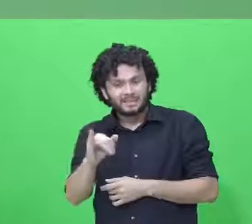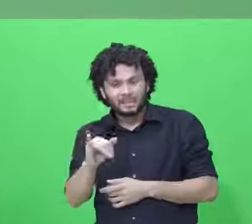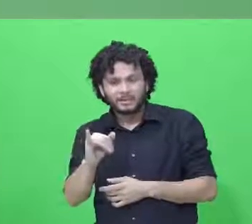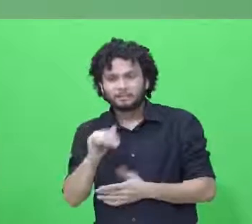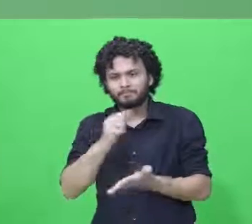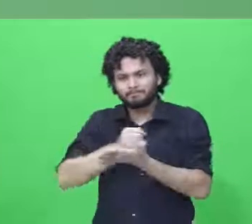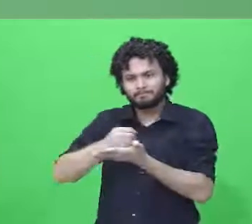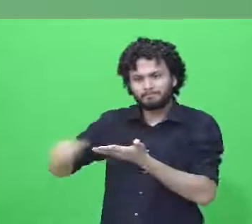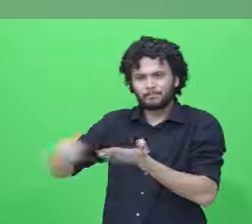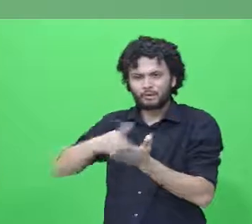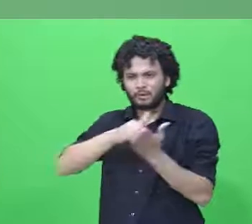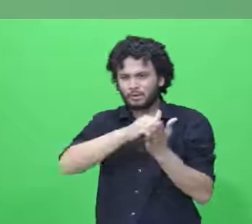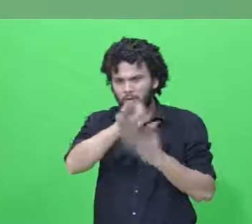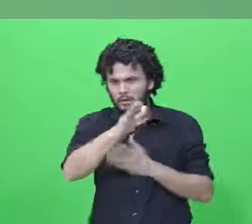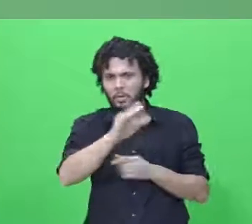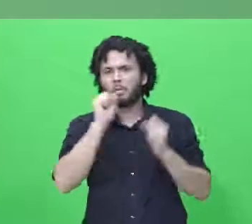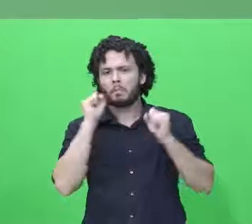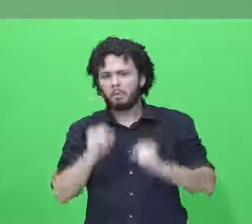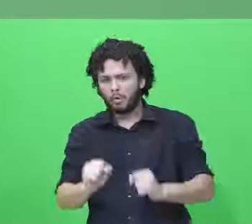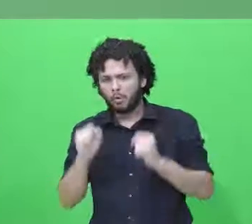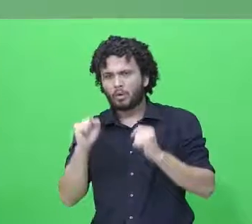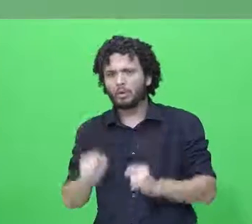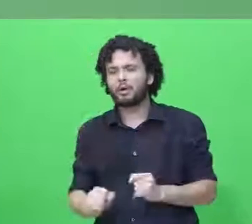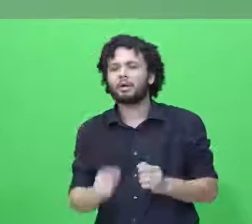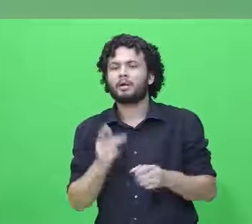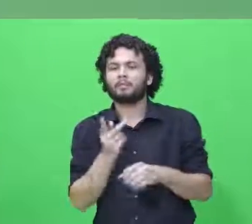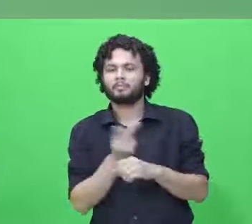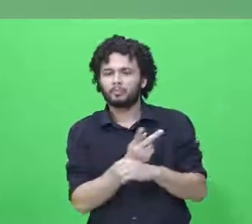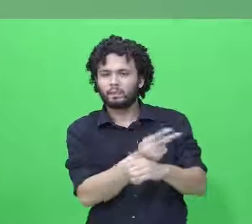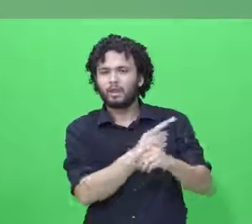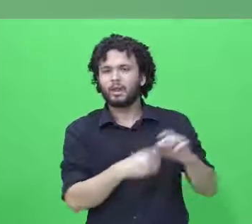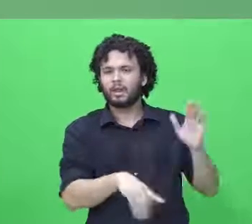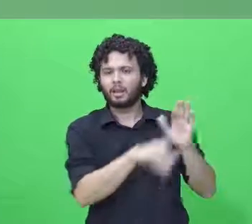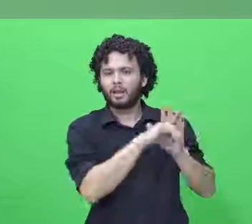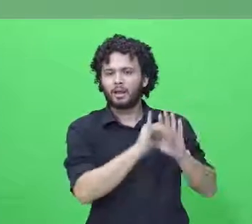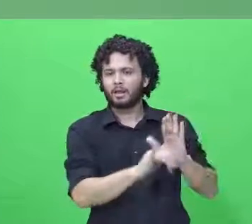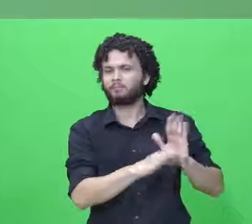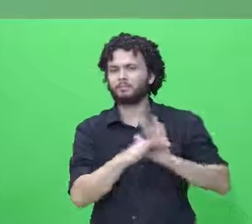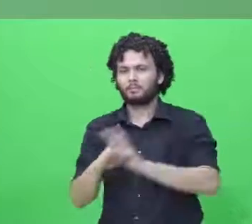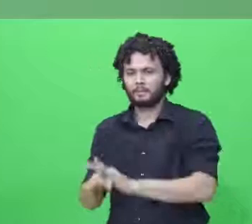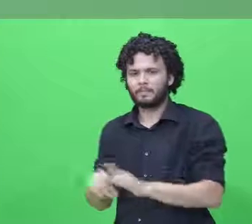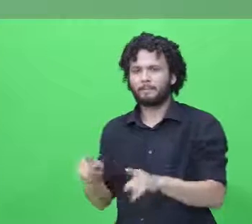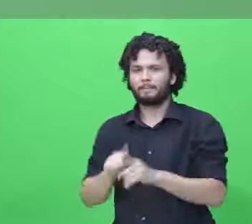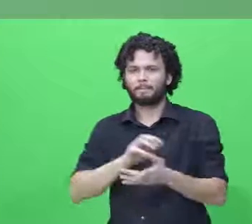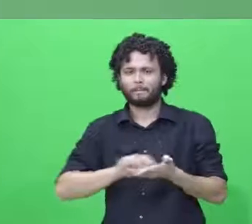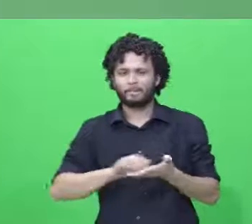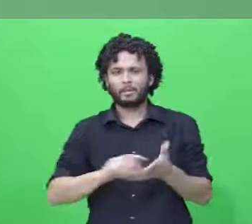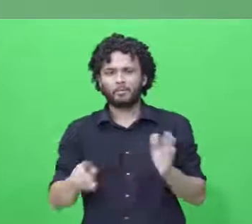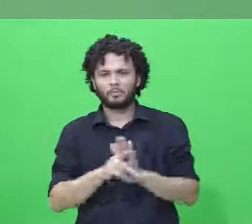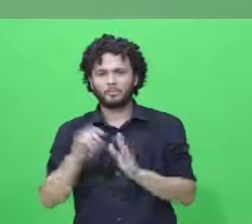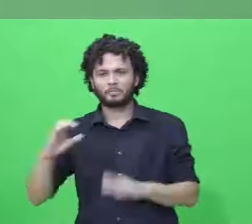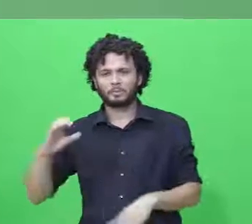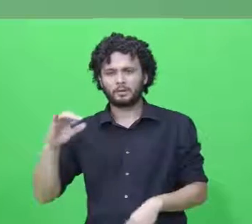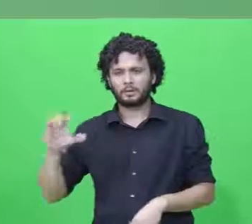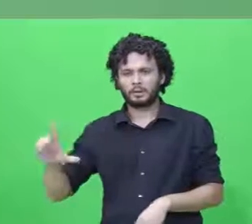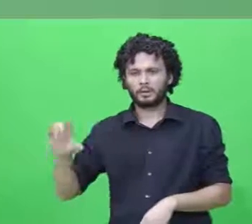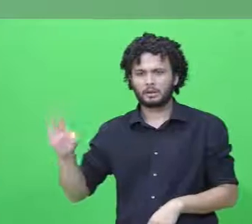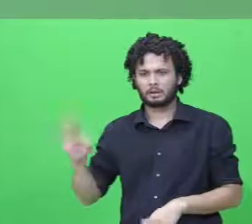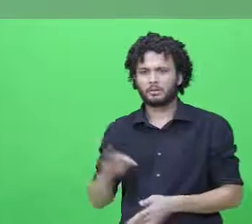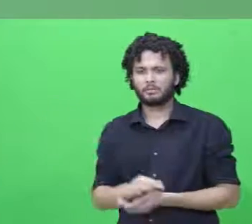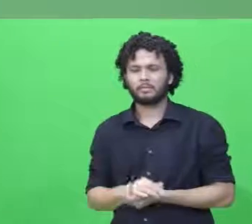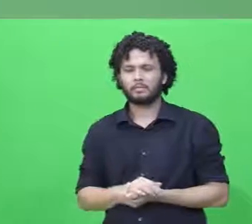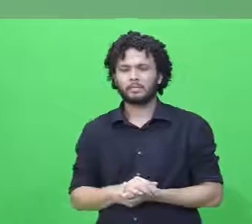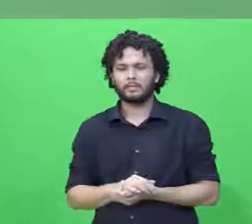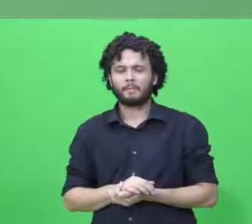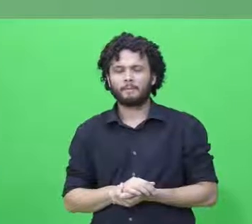despedido pode procurar, então, essas leis, né, do trabalho, ou seja, né, essa secretaria. Ou seja, ele vai fazer, então,